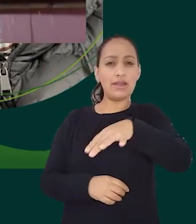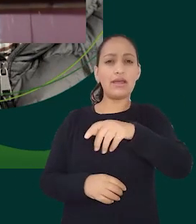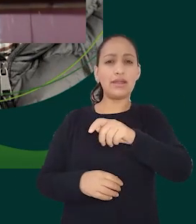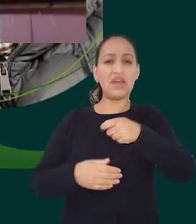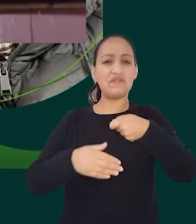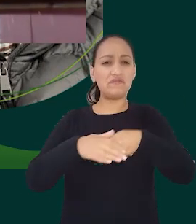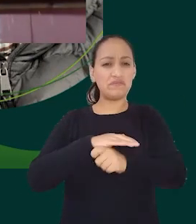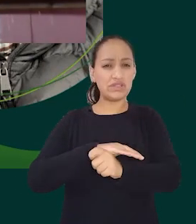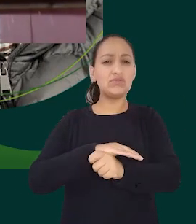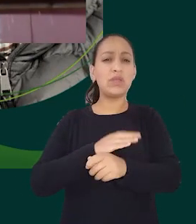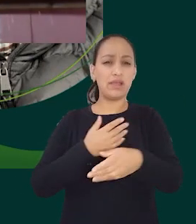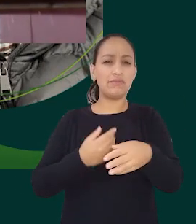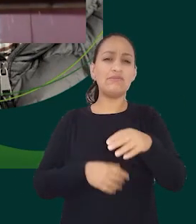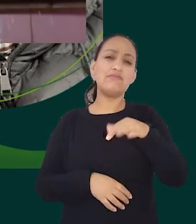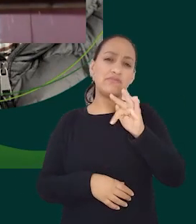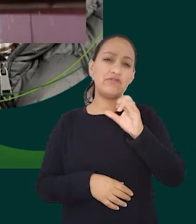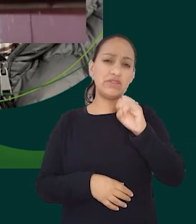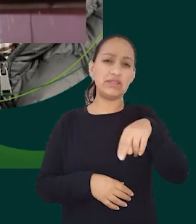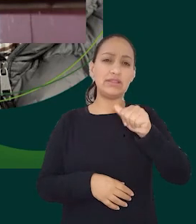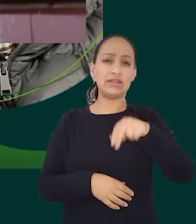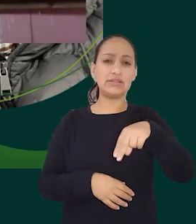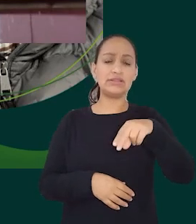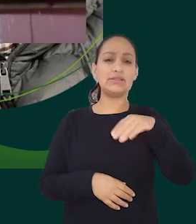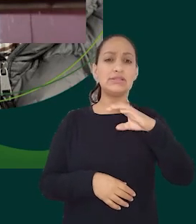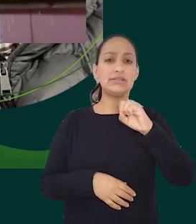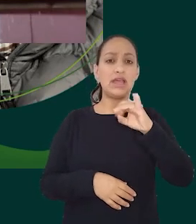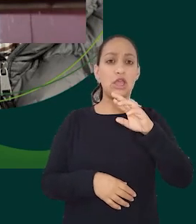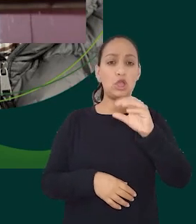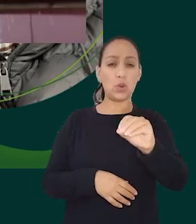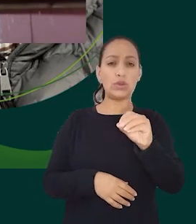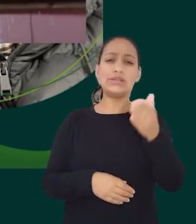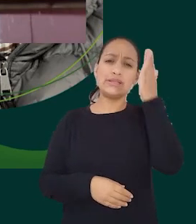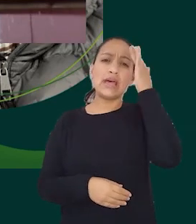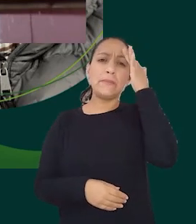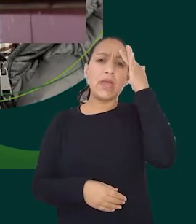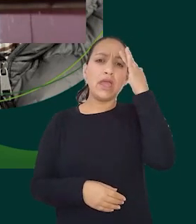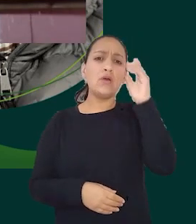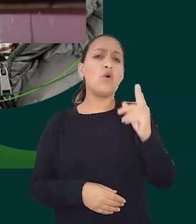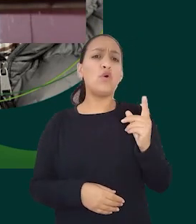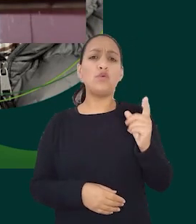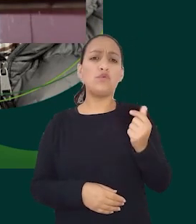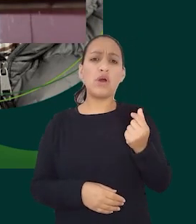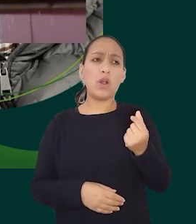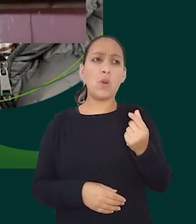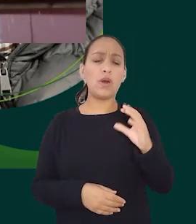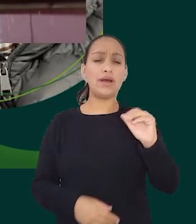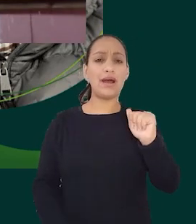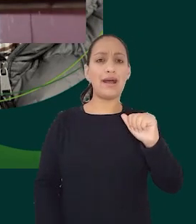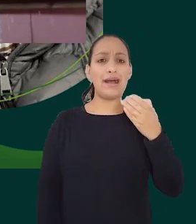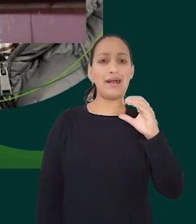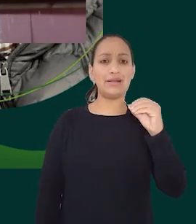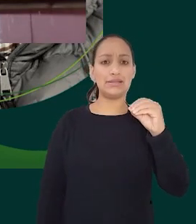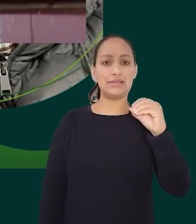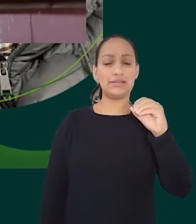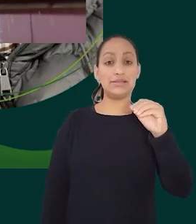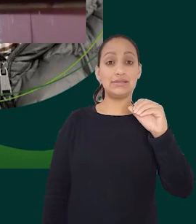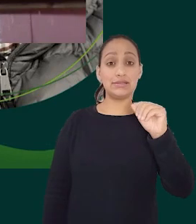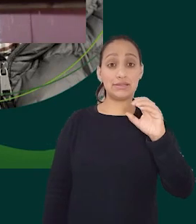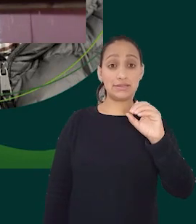descobrir, predizer, né, o valor de uma ação, né, ou o valor de um setor de